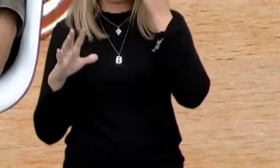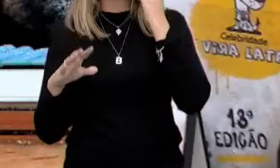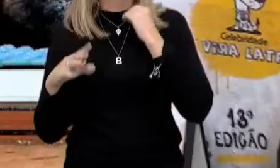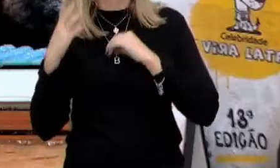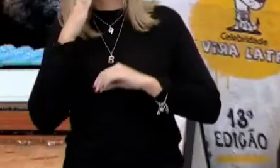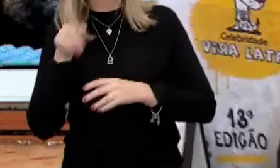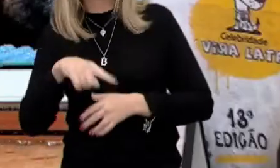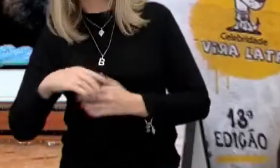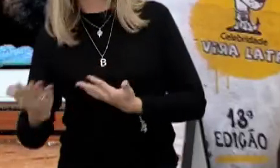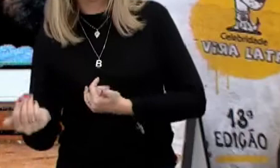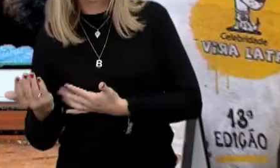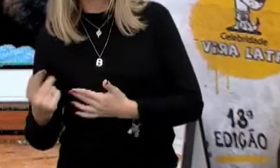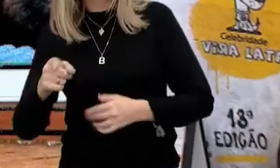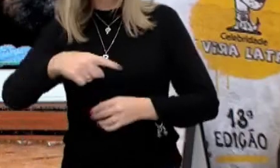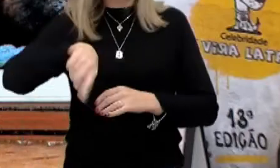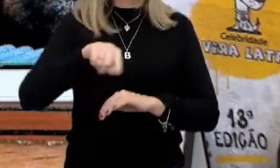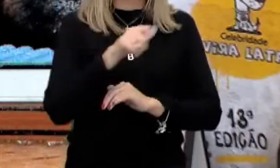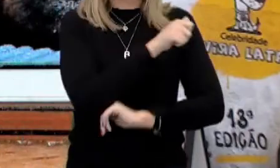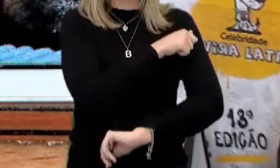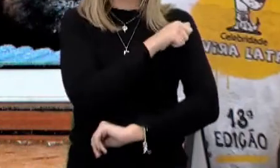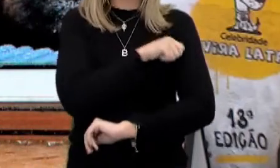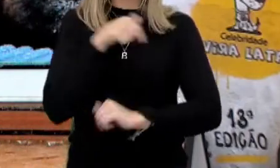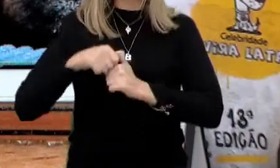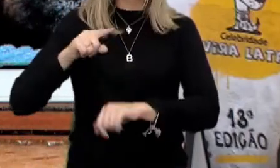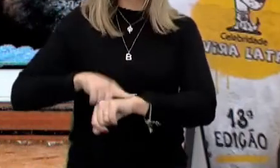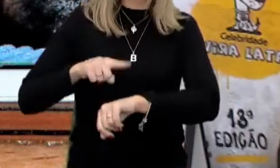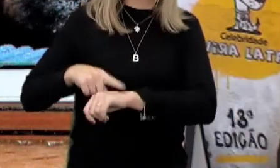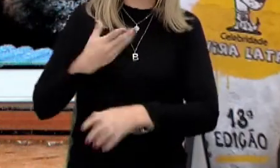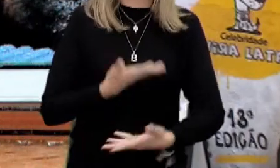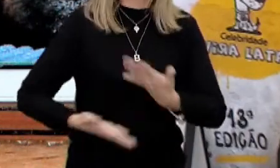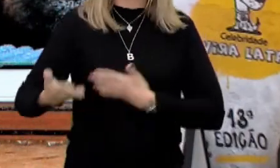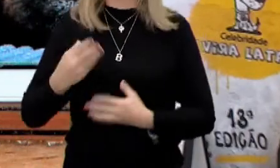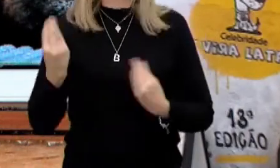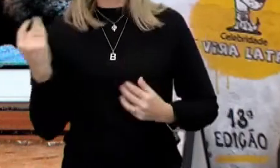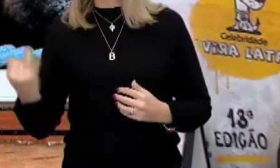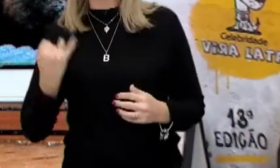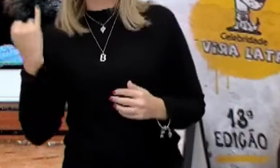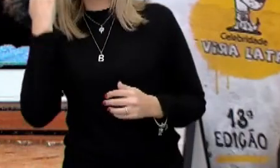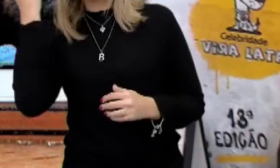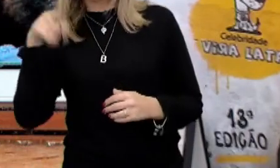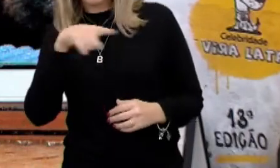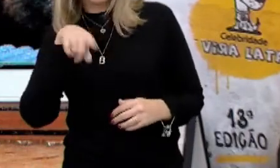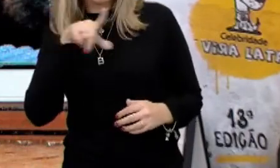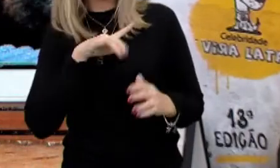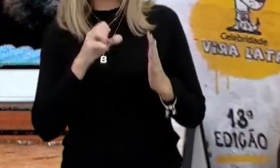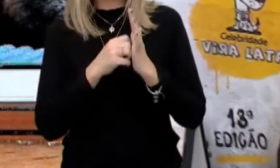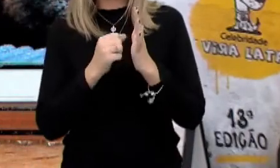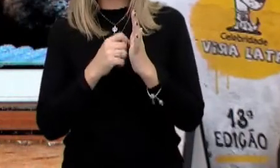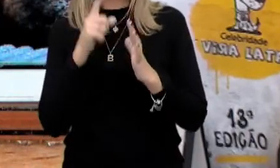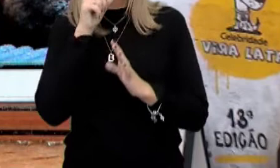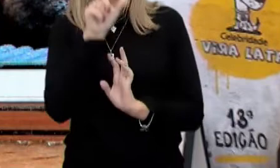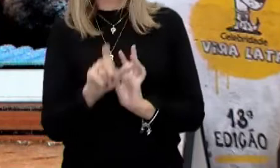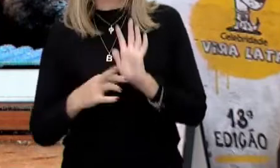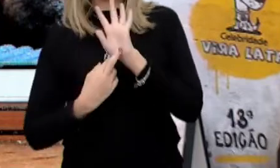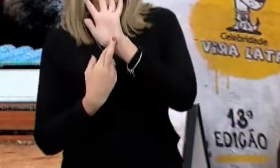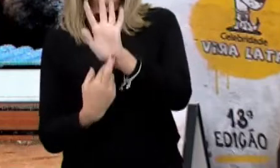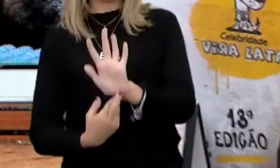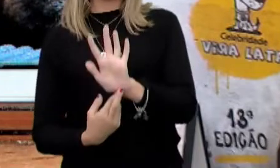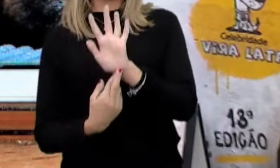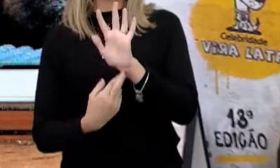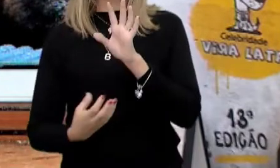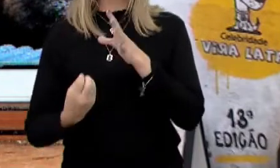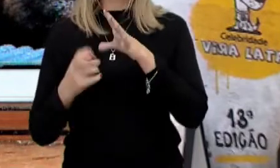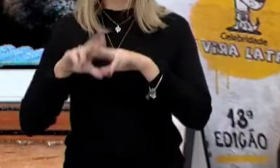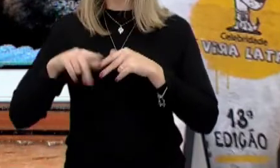vocês, estudantes. Qual é a que está no momento, na tendência? E o quanto é importante que vocês tenham acesso também à questão da representatividade da causa